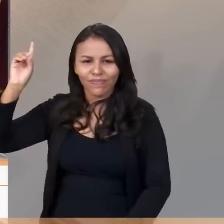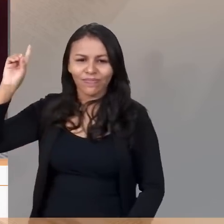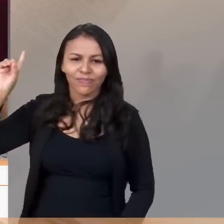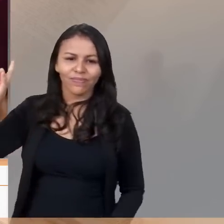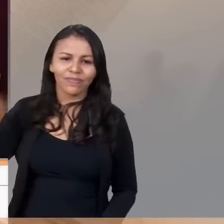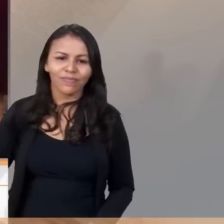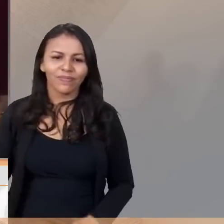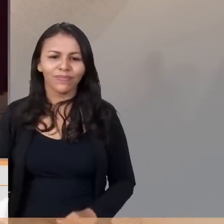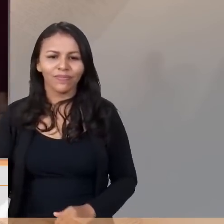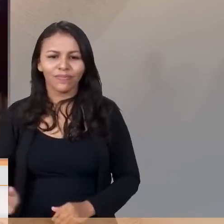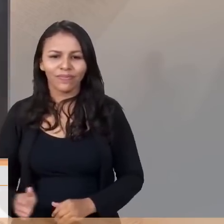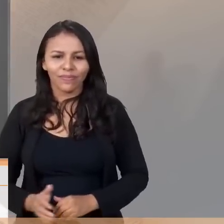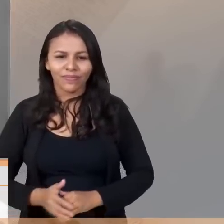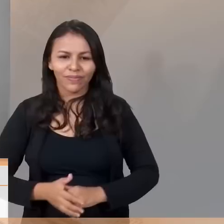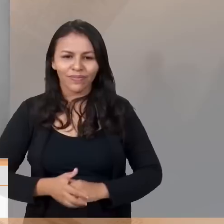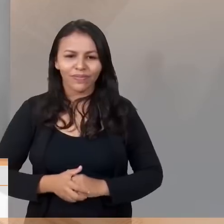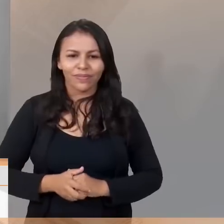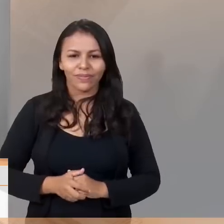devemos.